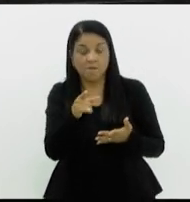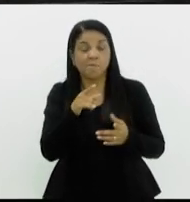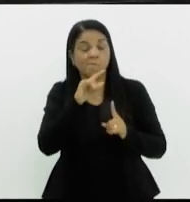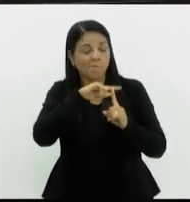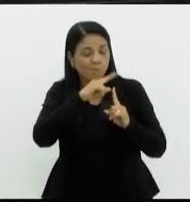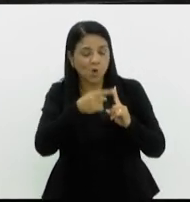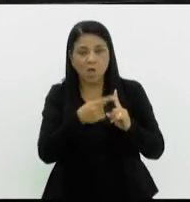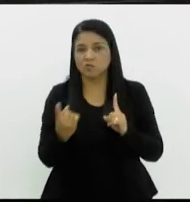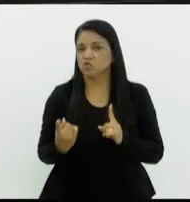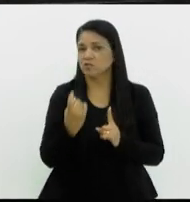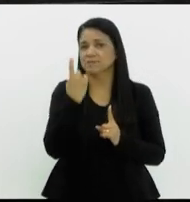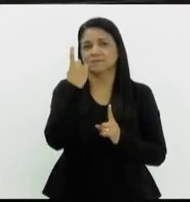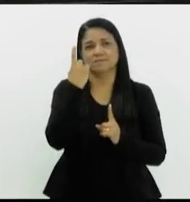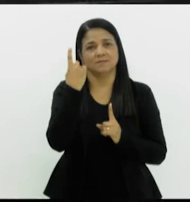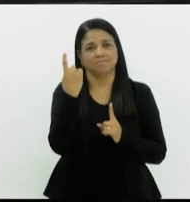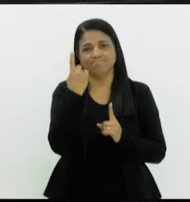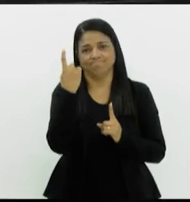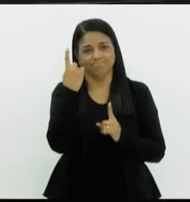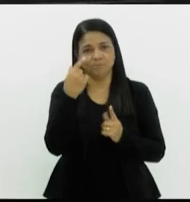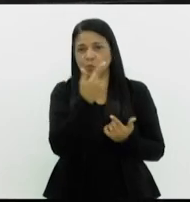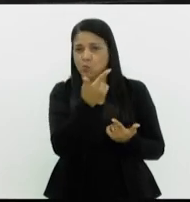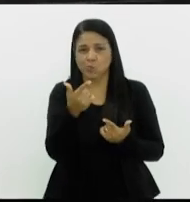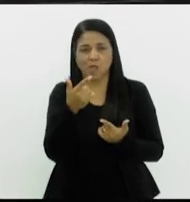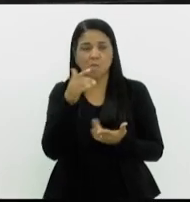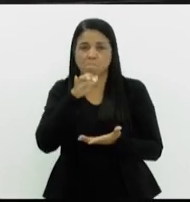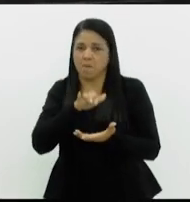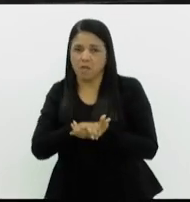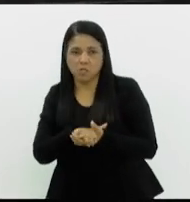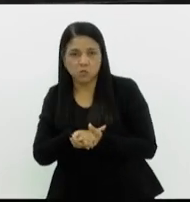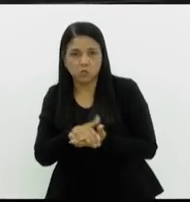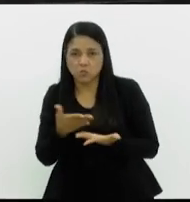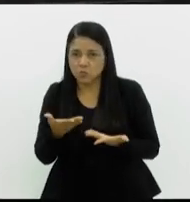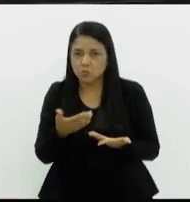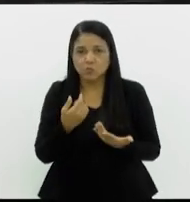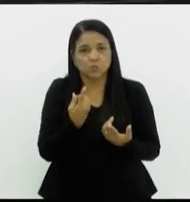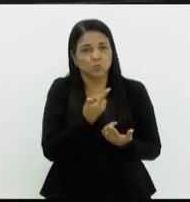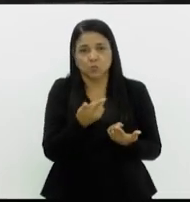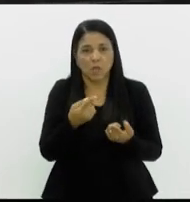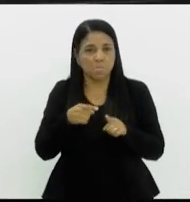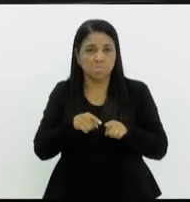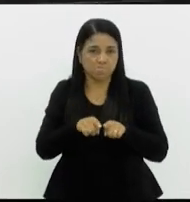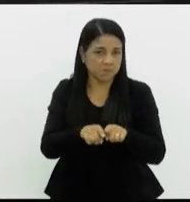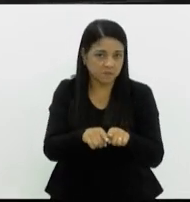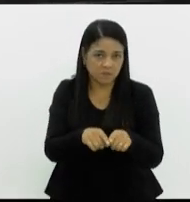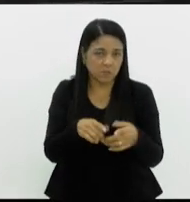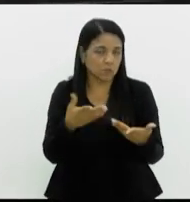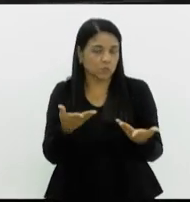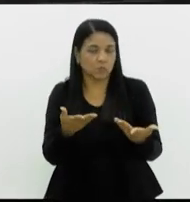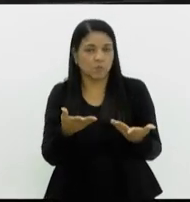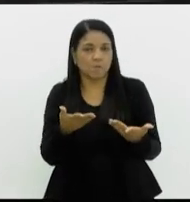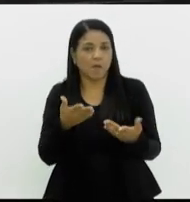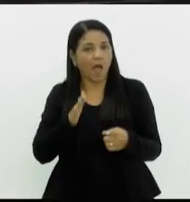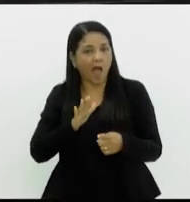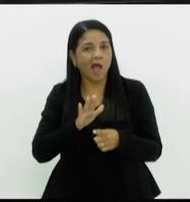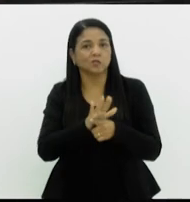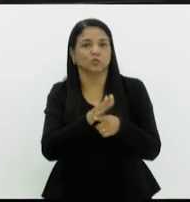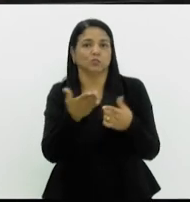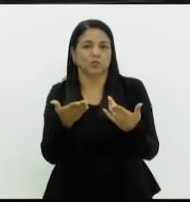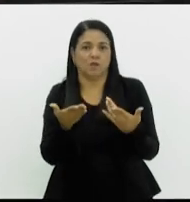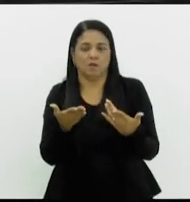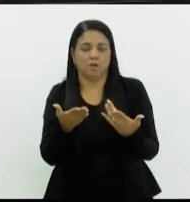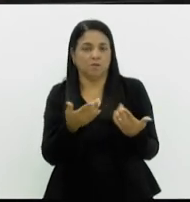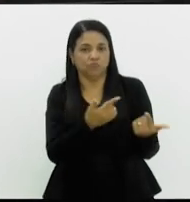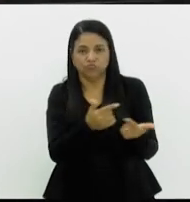solos, que não têm um companheiro, um parceiro, para que possa subsidiar também a estrutura